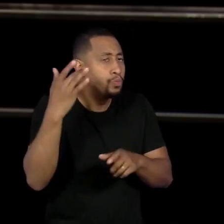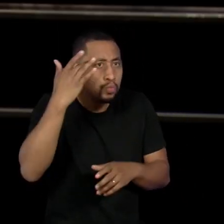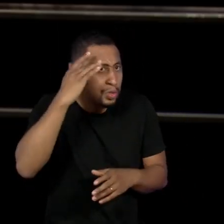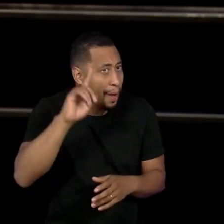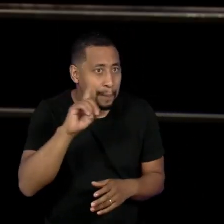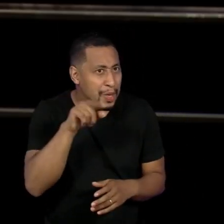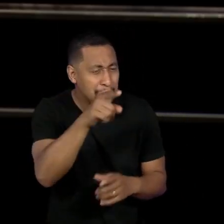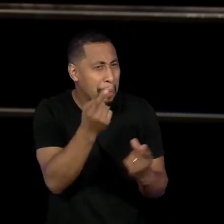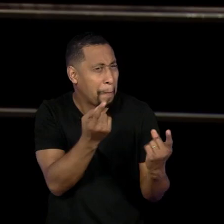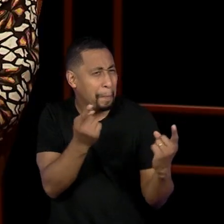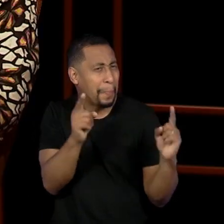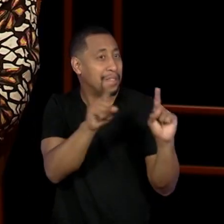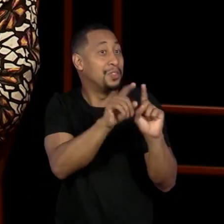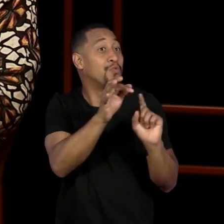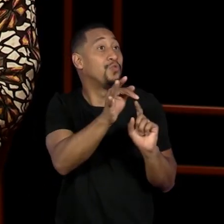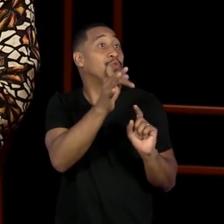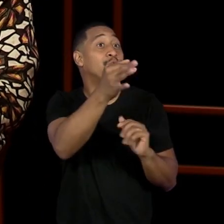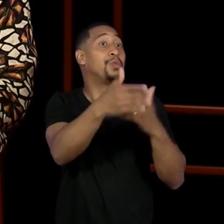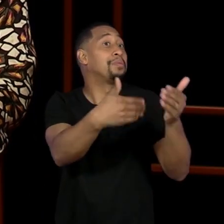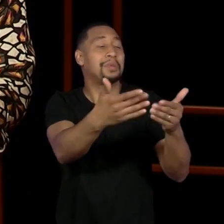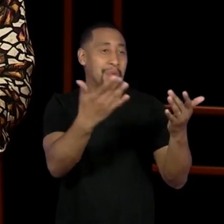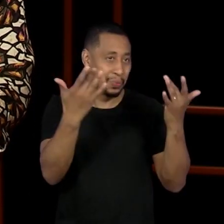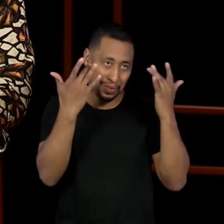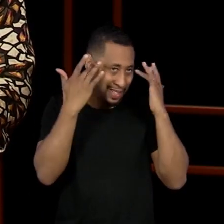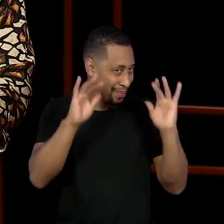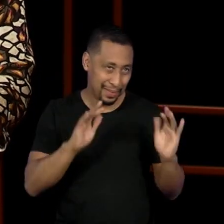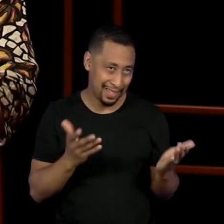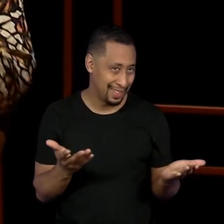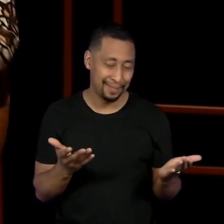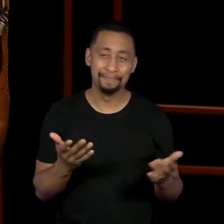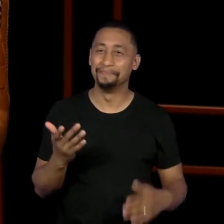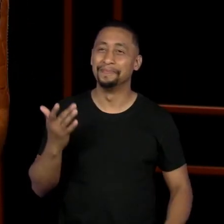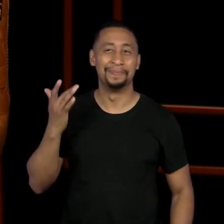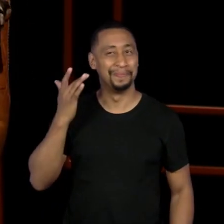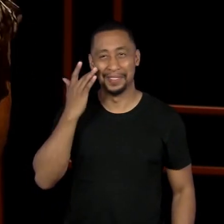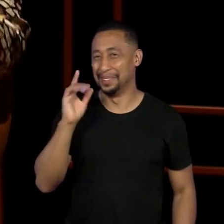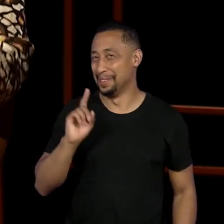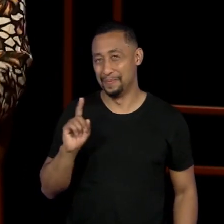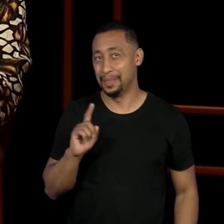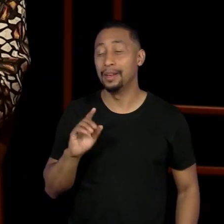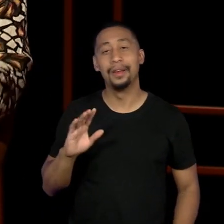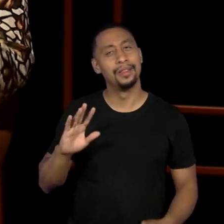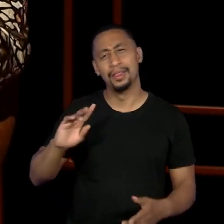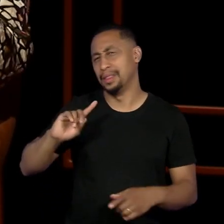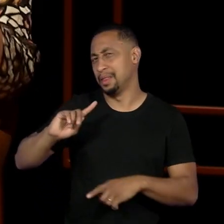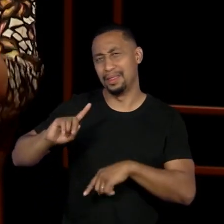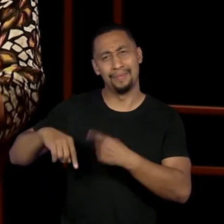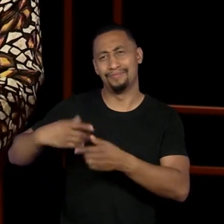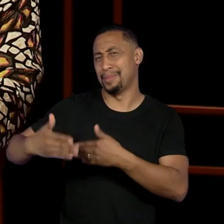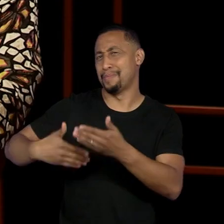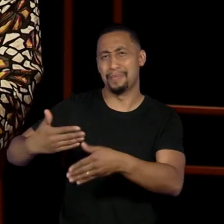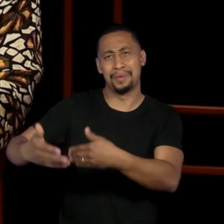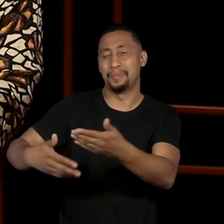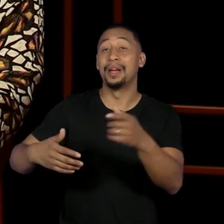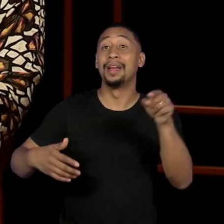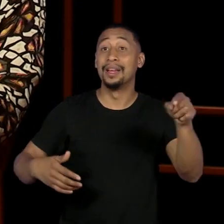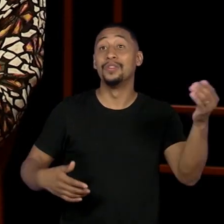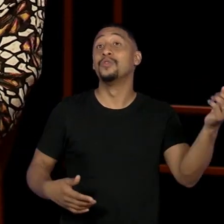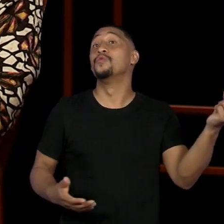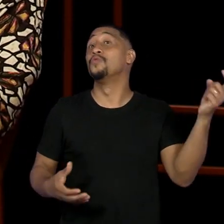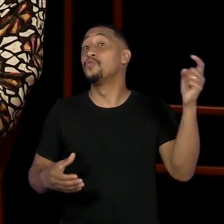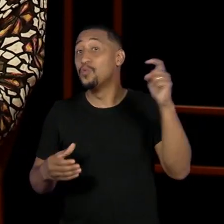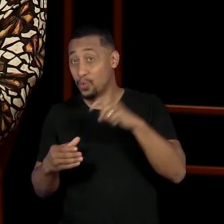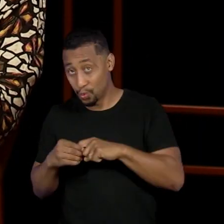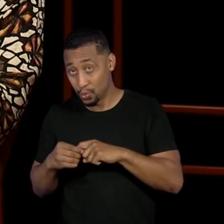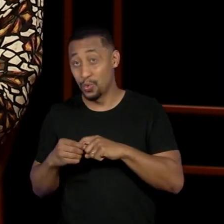tão grande depois, né? Não, foi uma... Daí para a frente, o Wagner foi para Lisboa, o Cleiton também foi para a